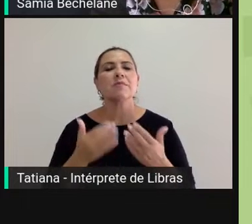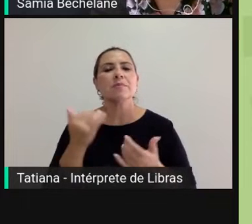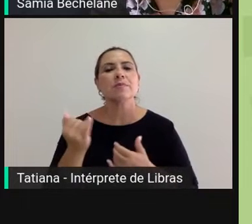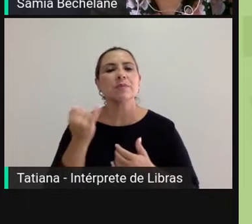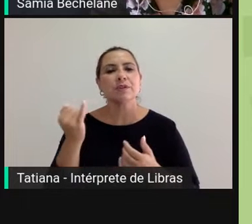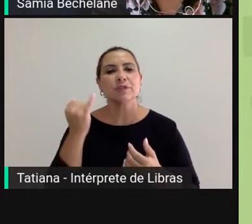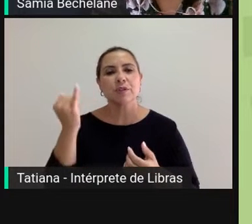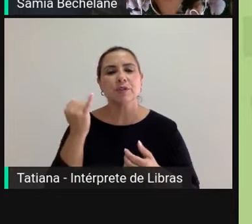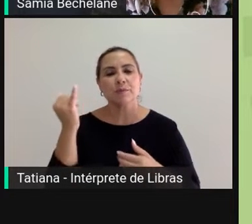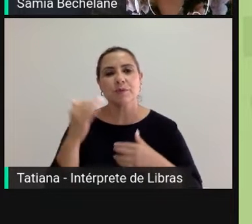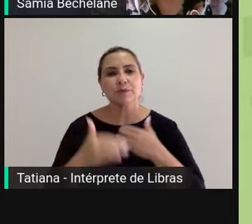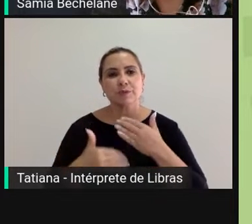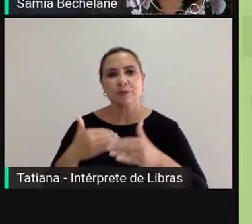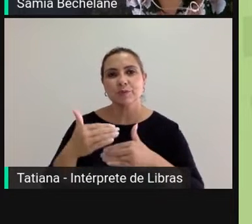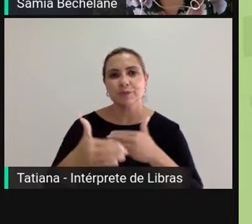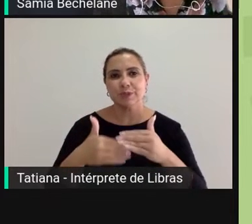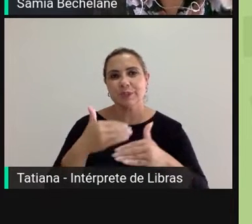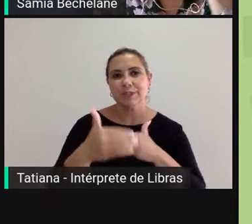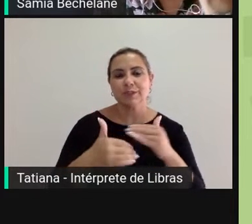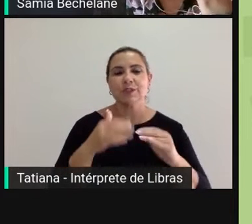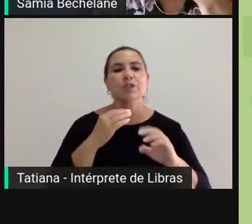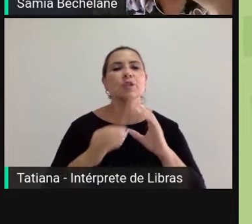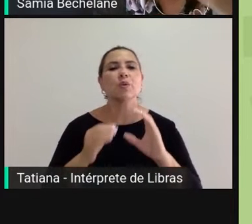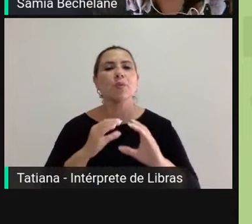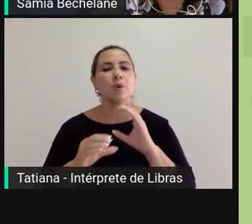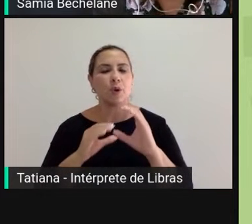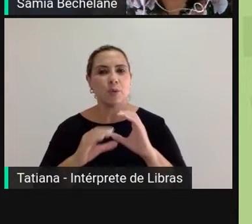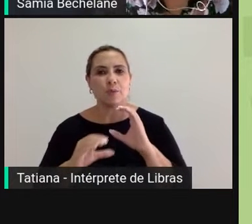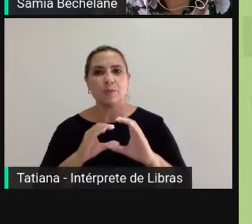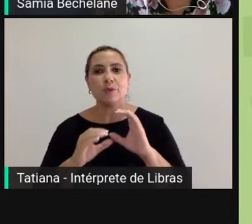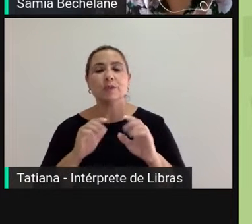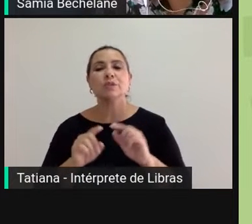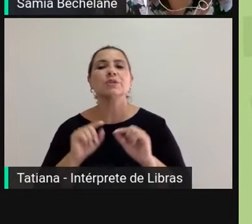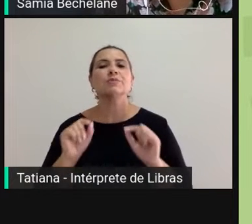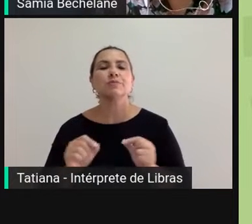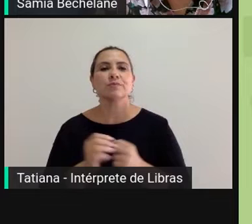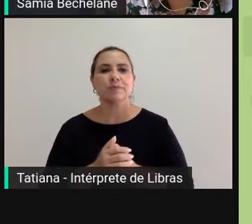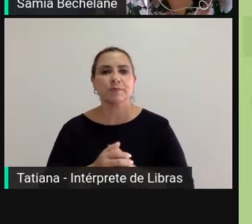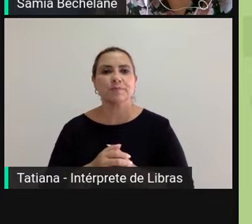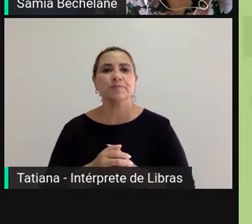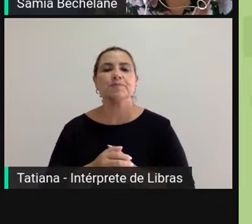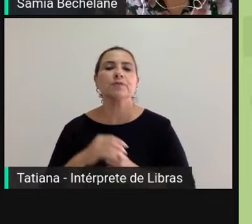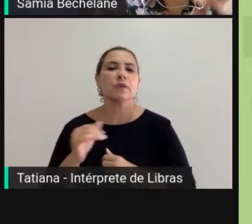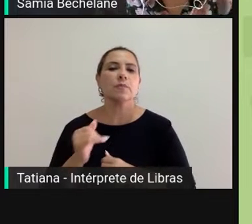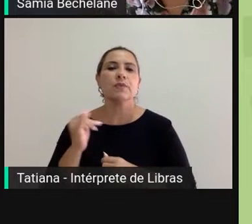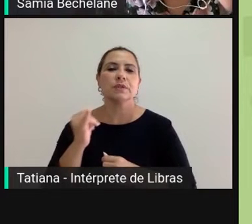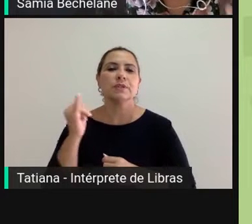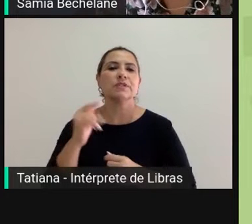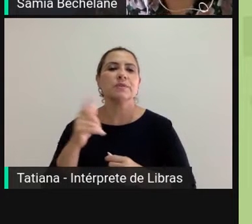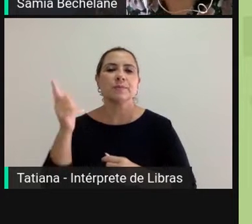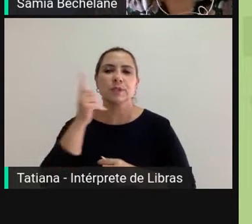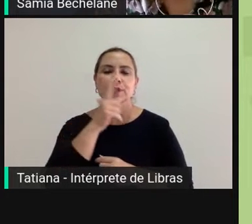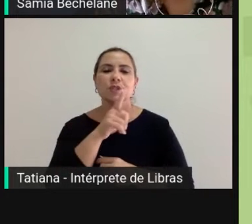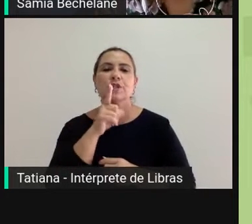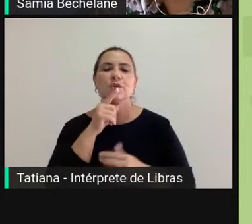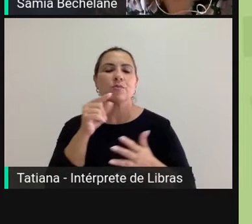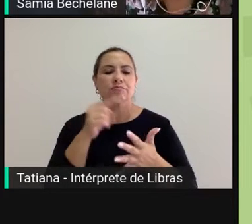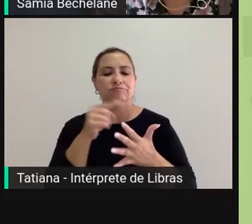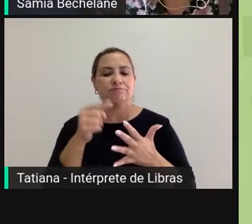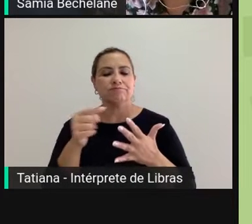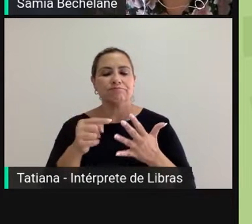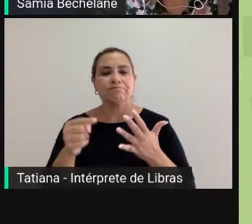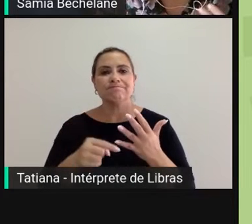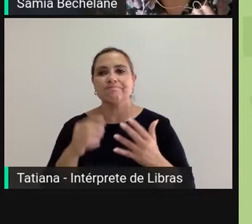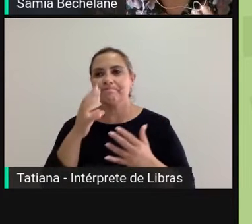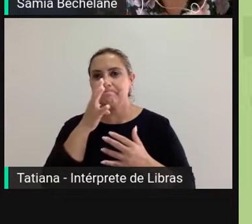dos próprios produtos de comunicação feitos por esses veículos, né? Eu tenho chegado a alguns eixos de observação